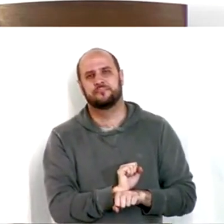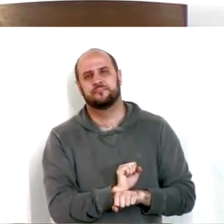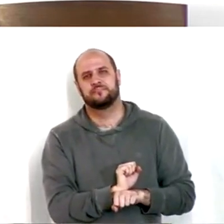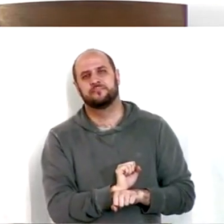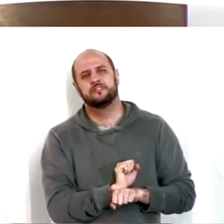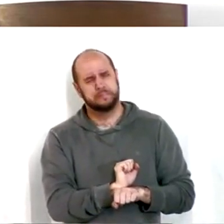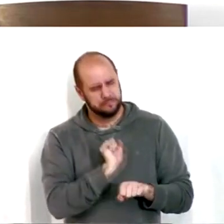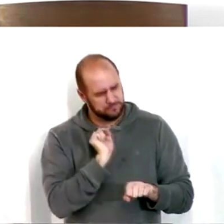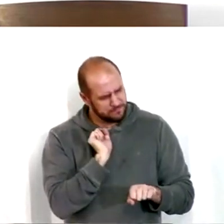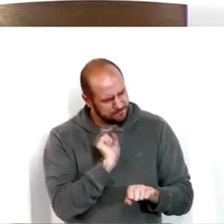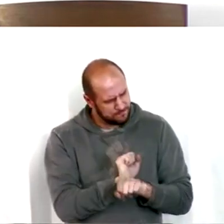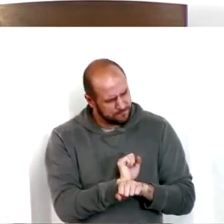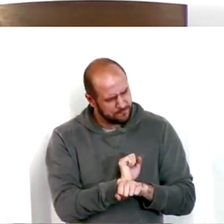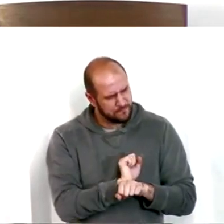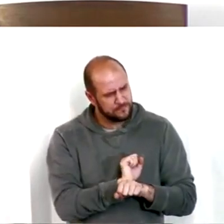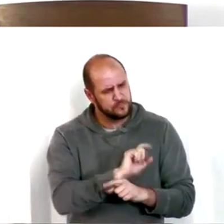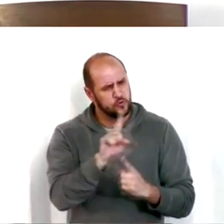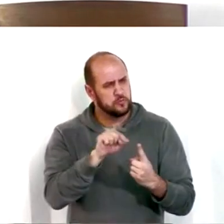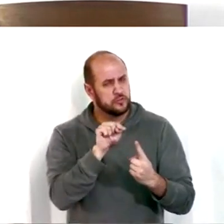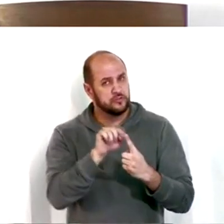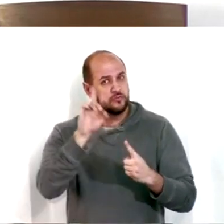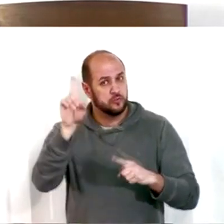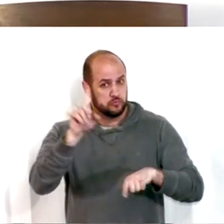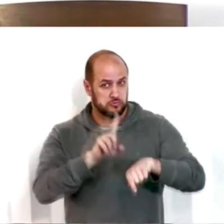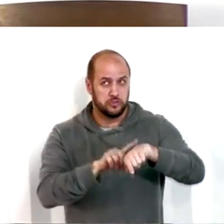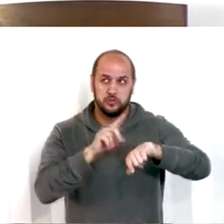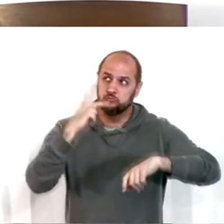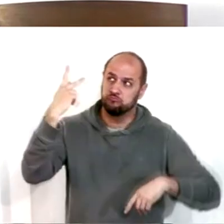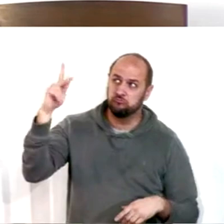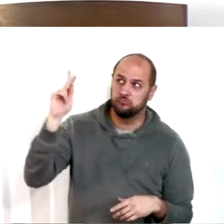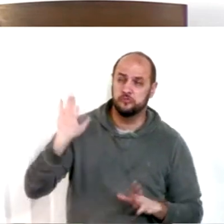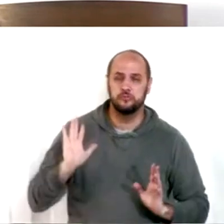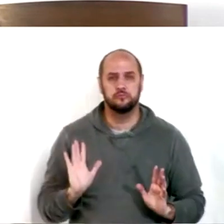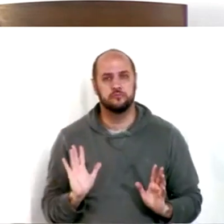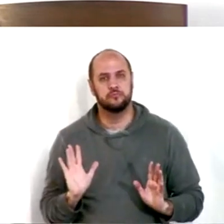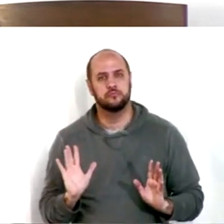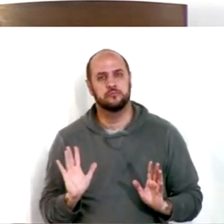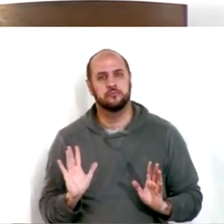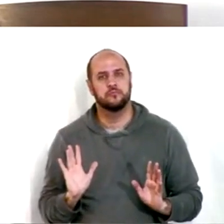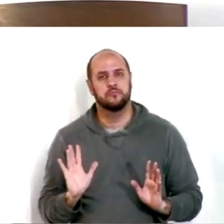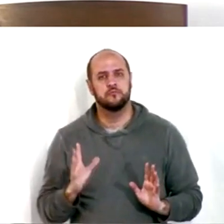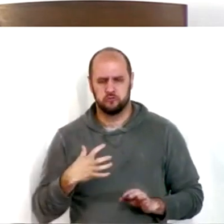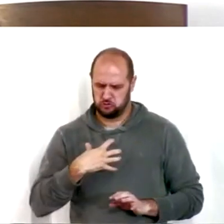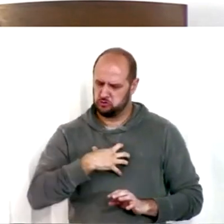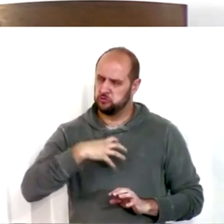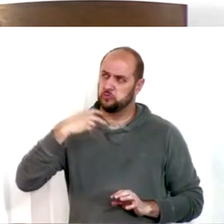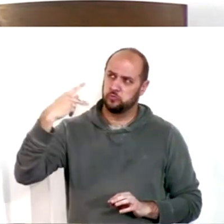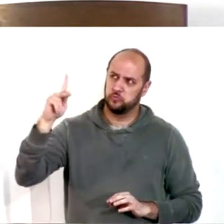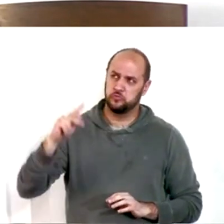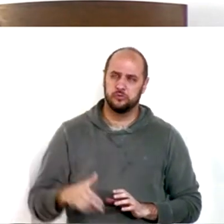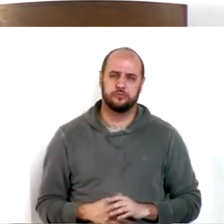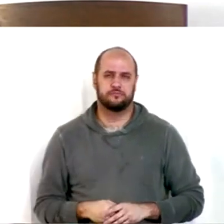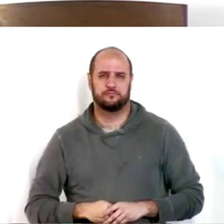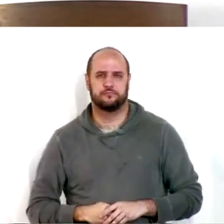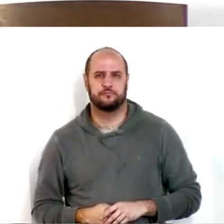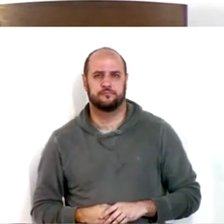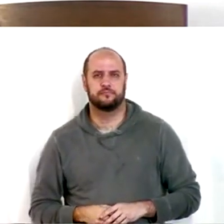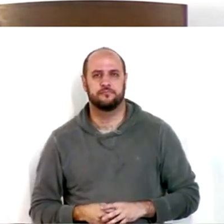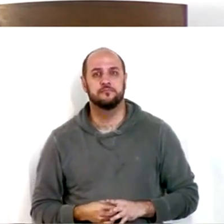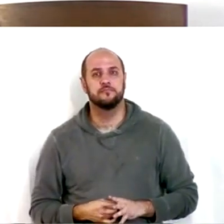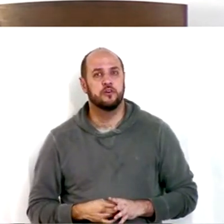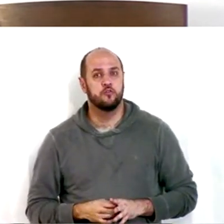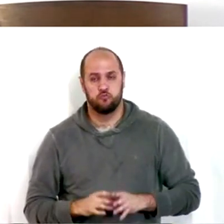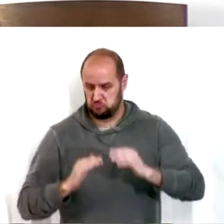os propósitos de Deus quanto ao seu tempo e ao seu modo. Ela não